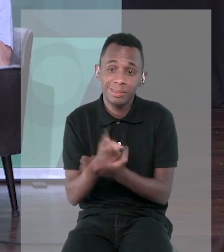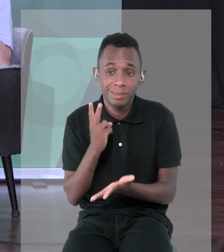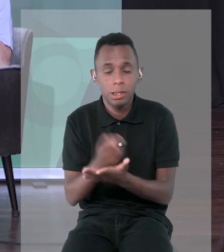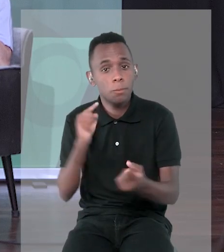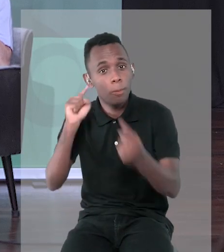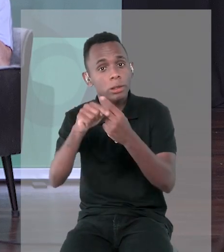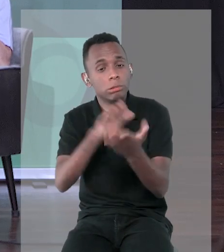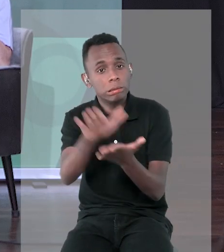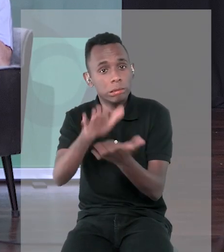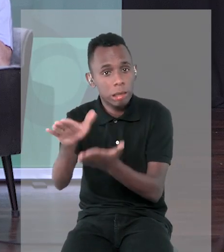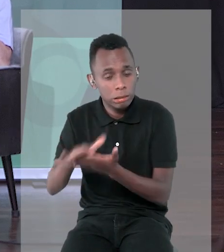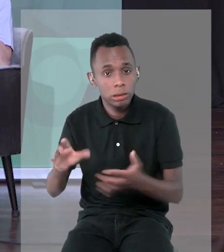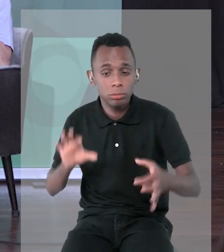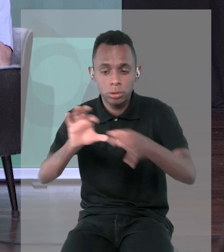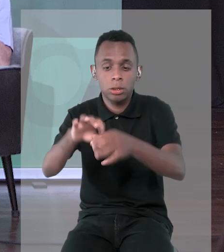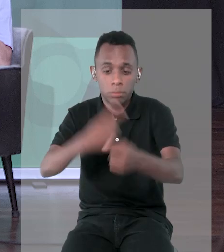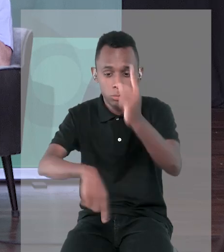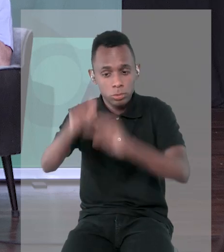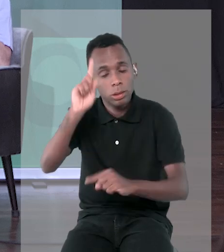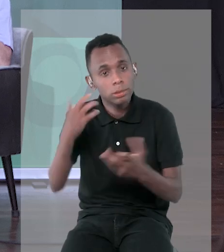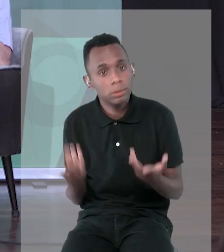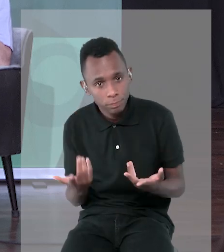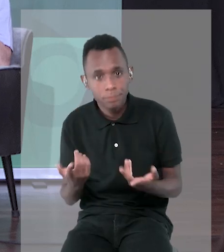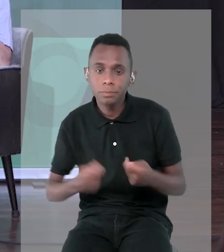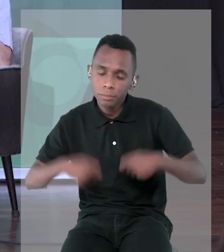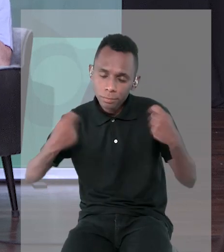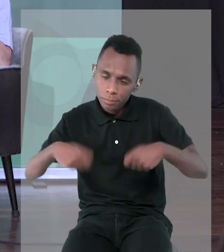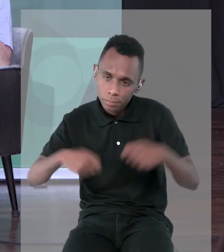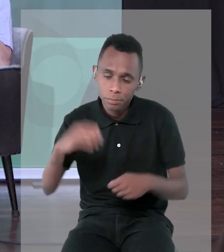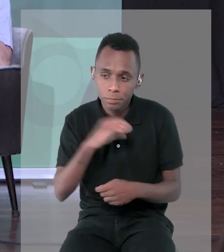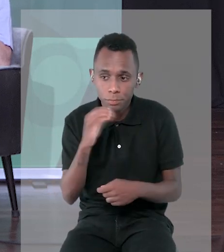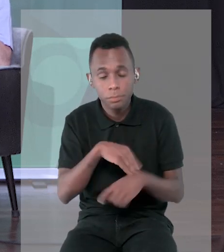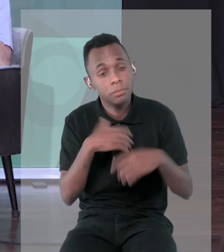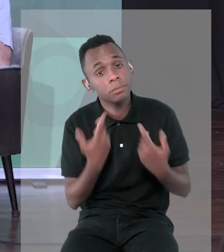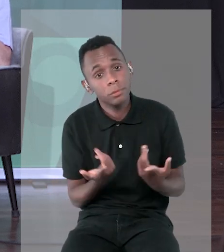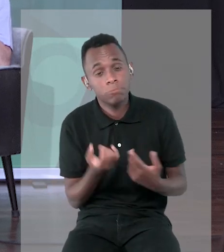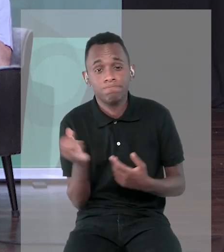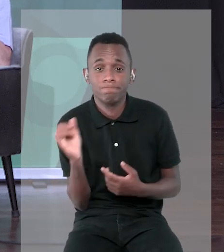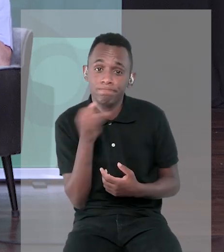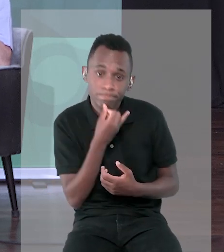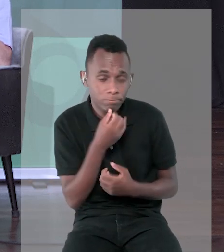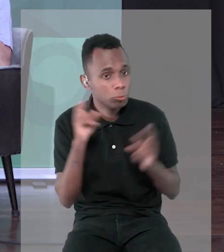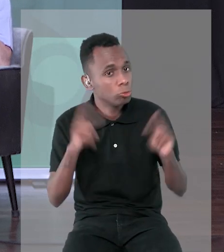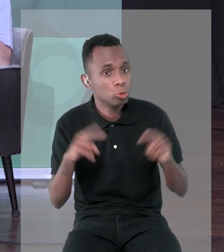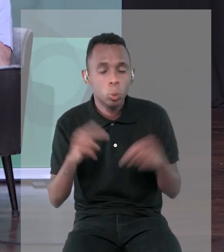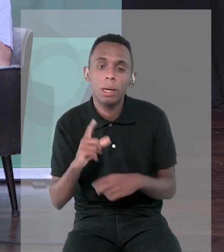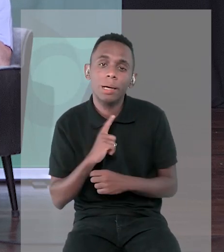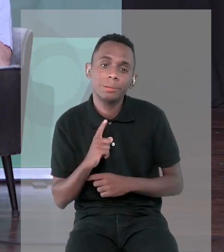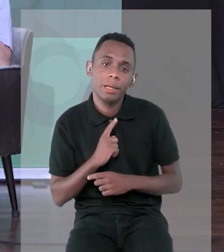muito objetiva, ligado a transformações necessárias. E, infelizmente, nós nunca